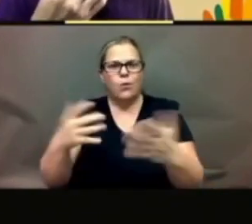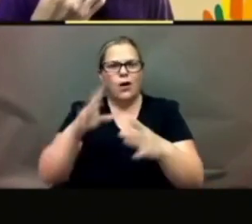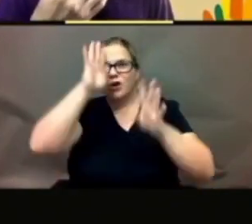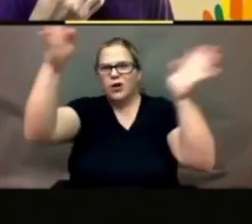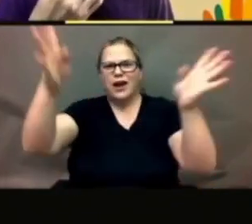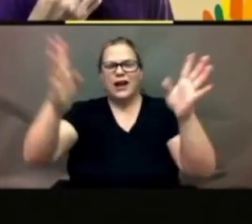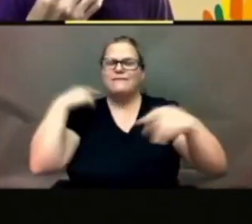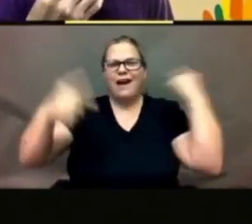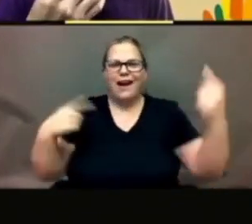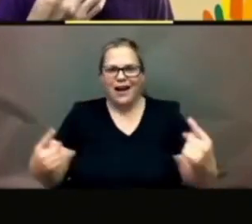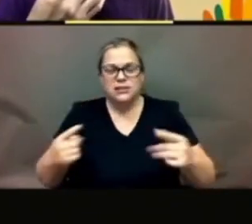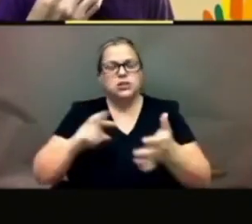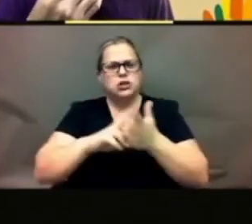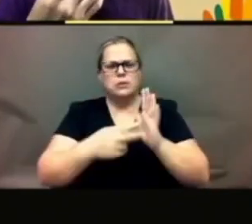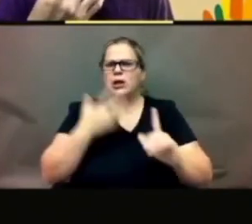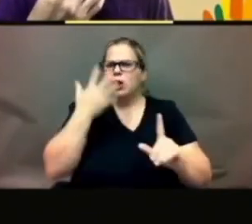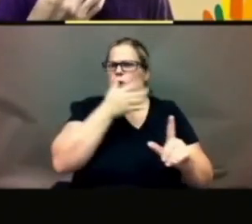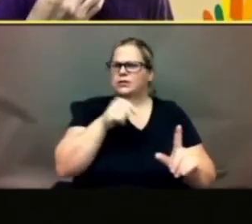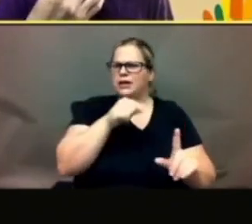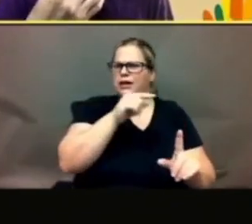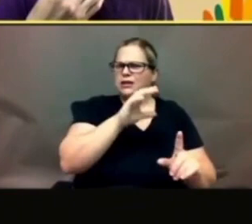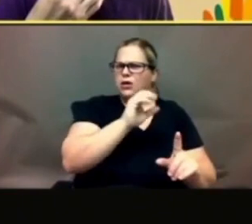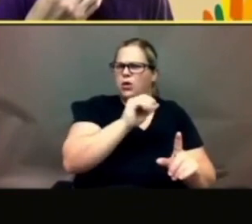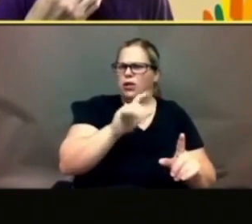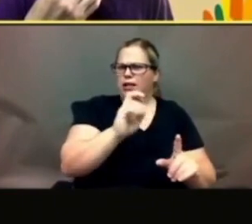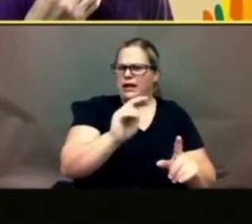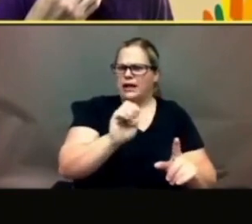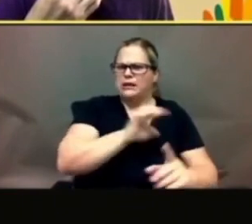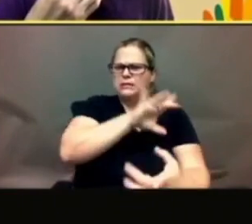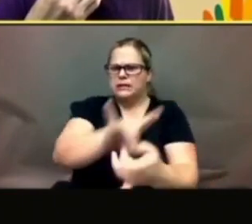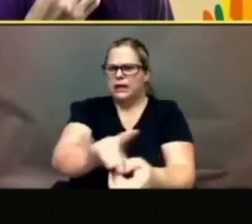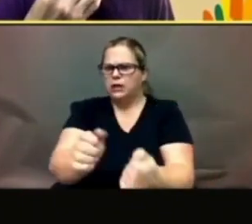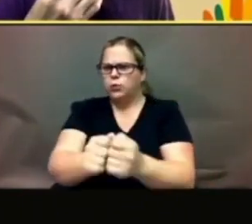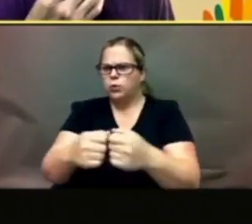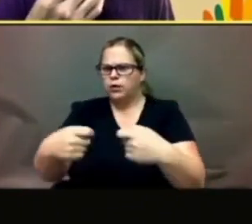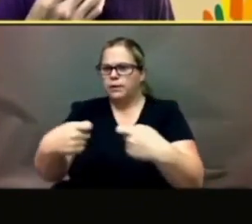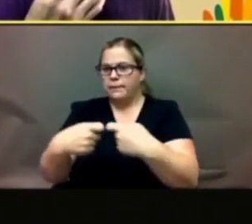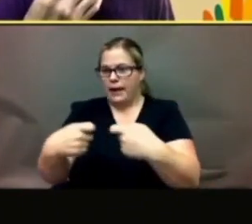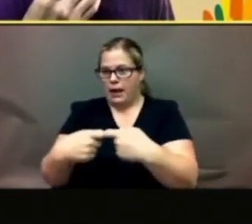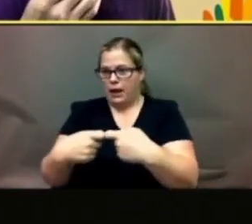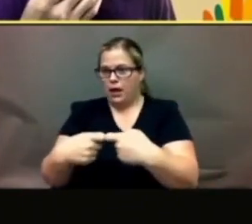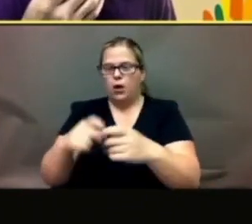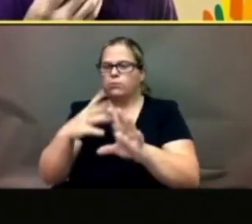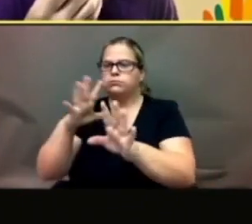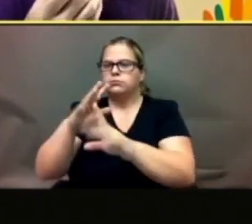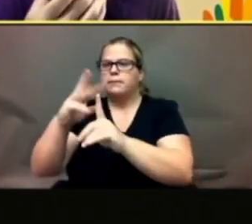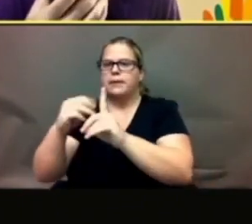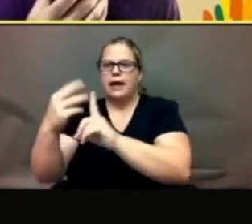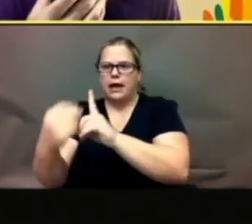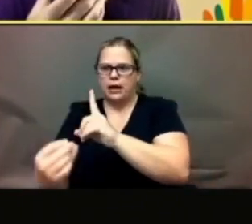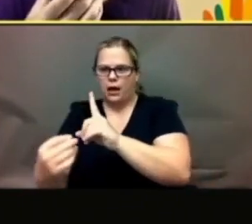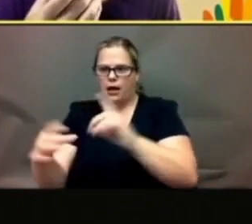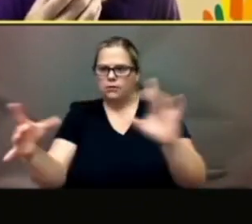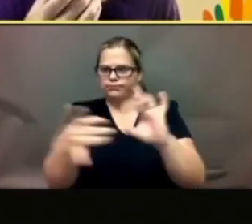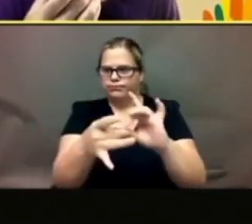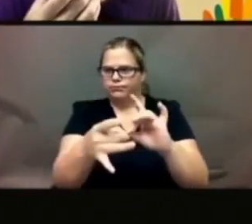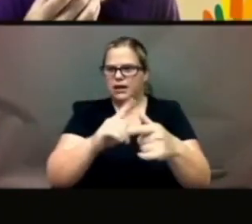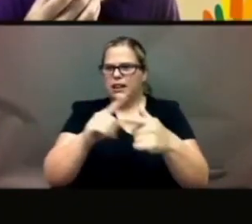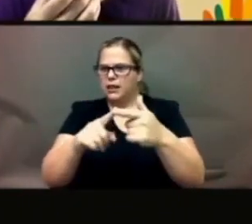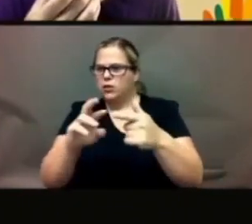Não, o Makemake é um caos criativo. Então, parece que a Coline está conectando o Makemake dela a uma banana.